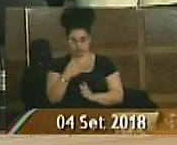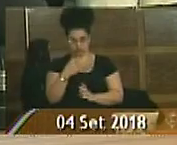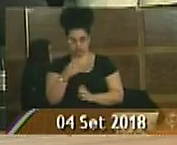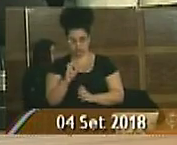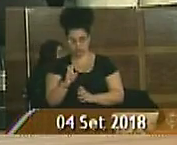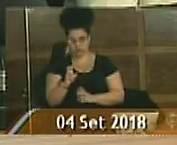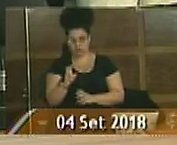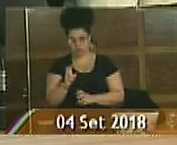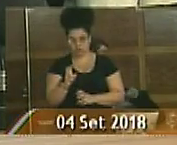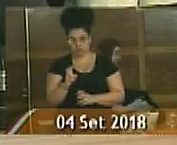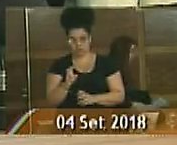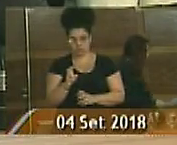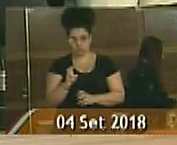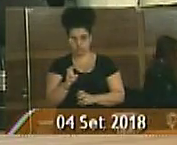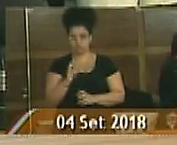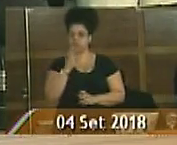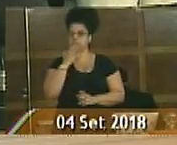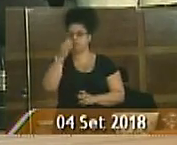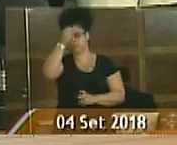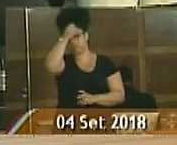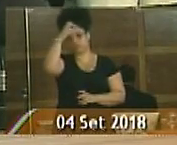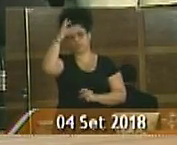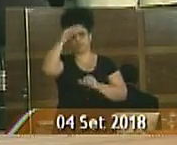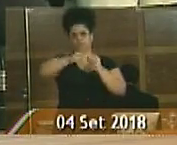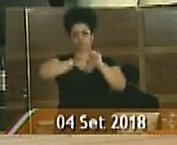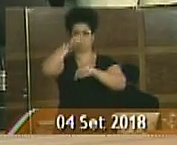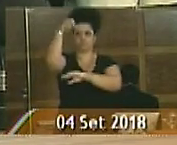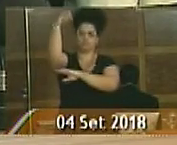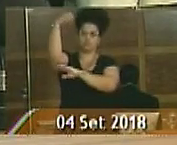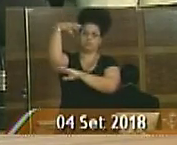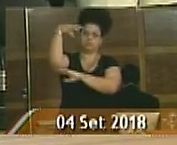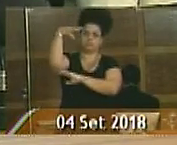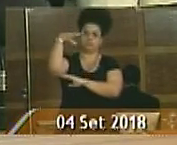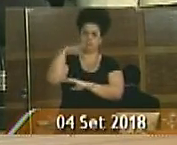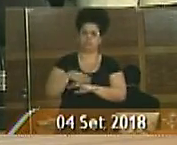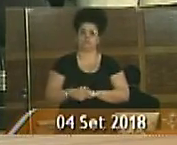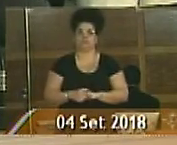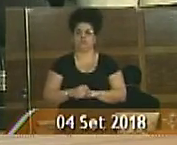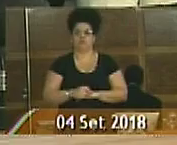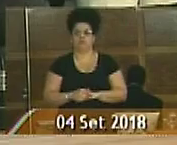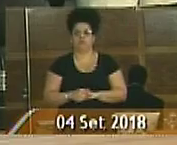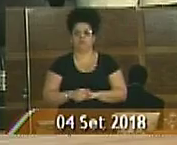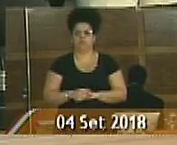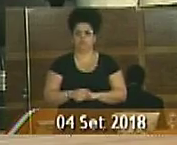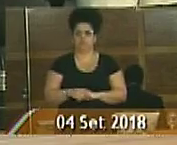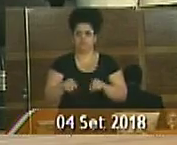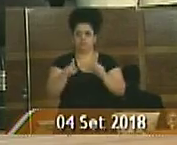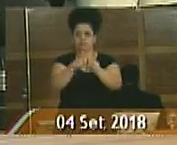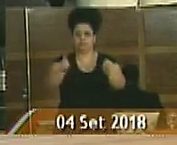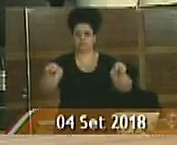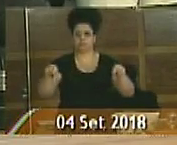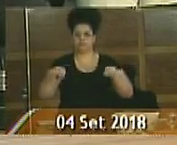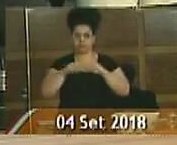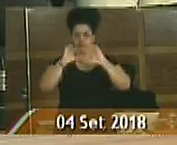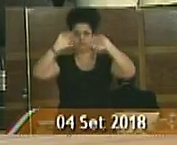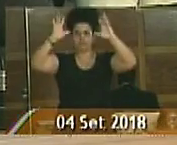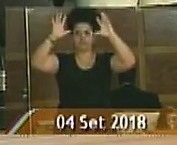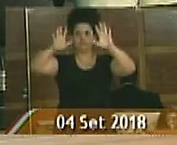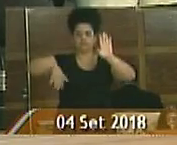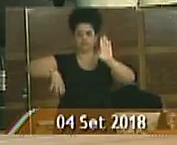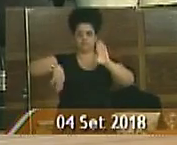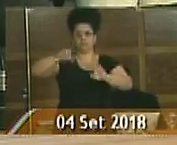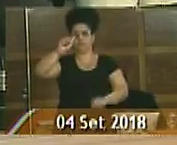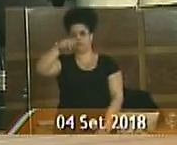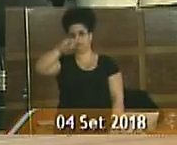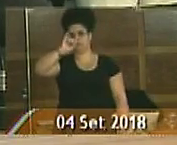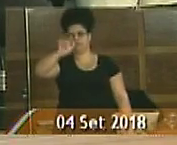2475, indicando a Prefeitura Municipal troca das lâmpadas dos refletores que iluminam a quadra de vôlei Praia do Anil, localizada na Avenida